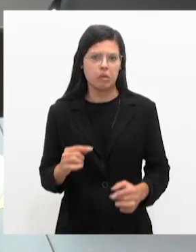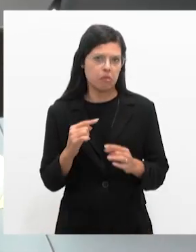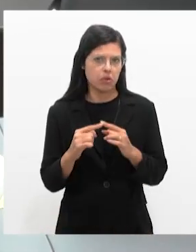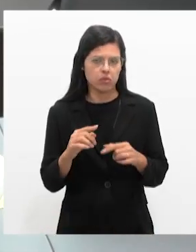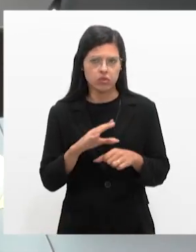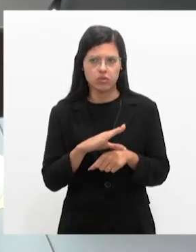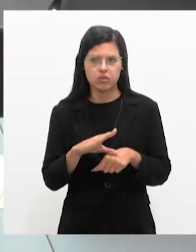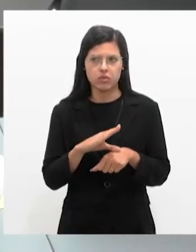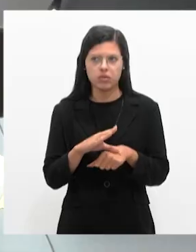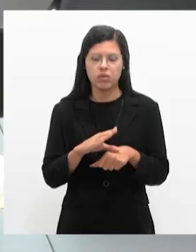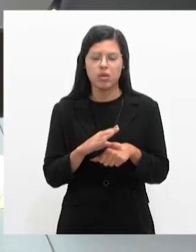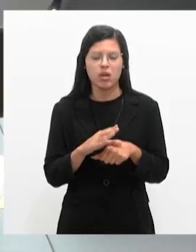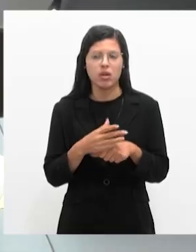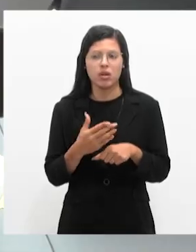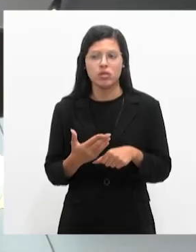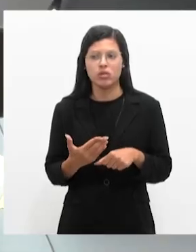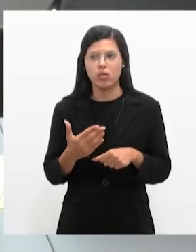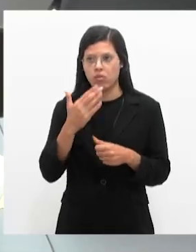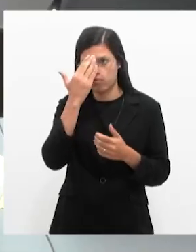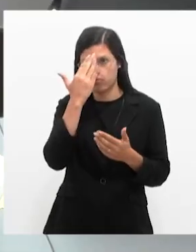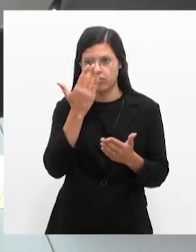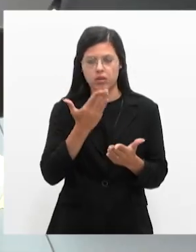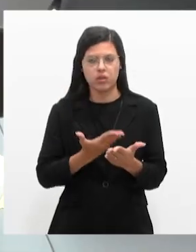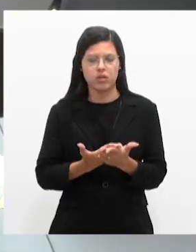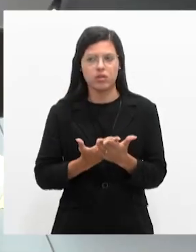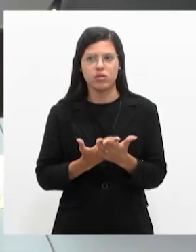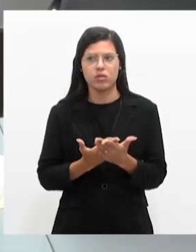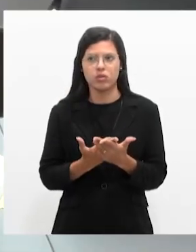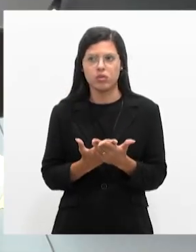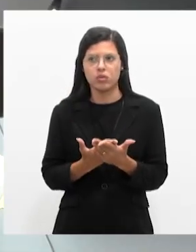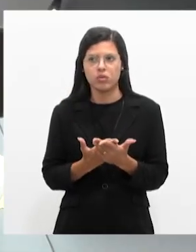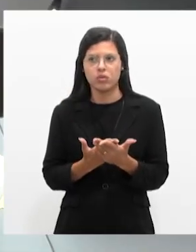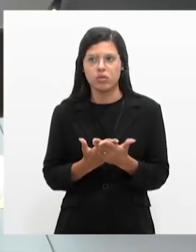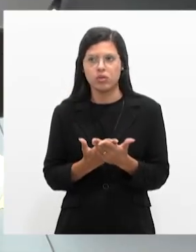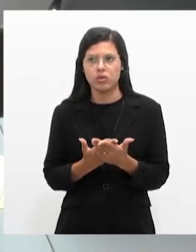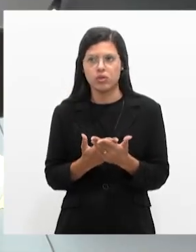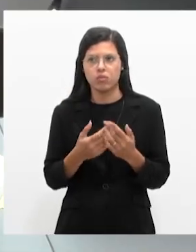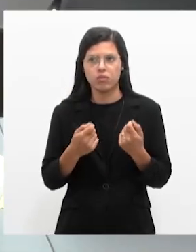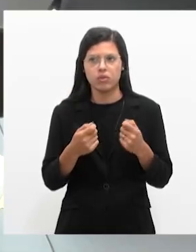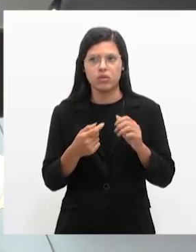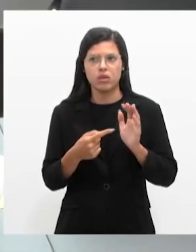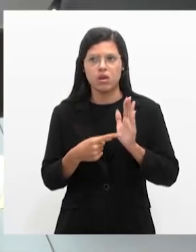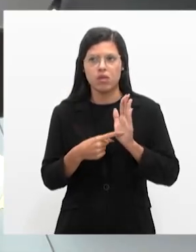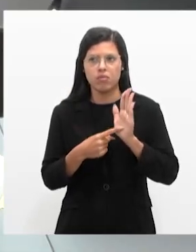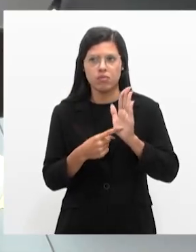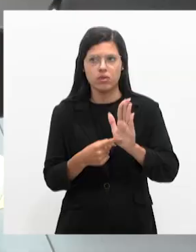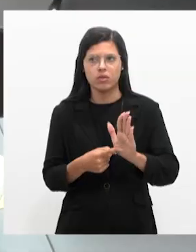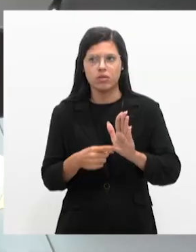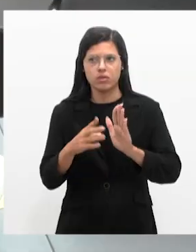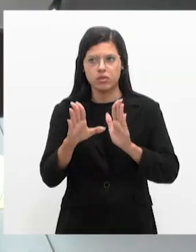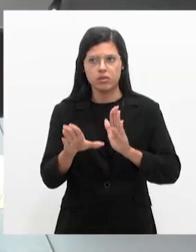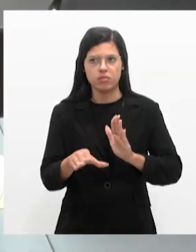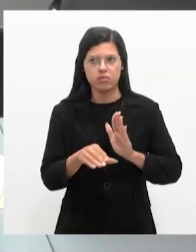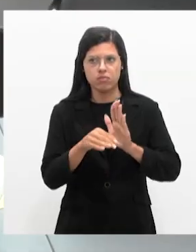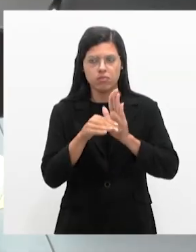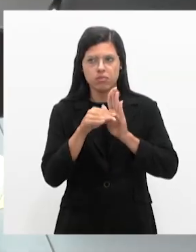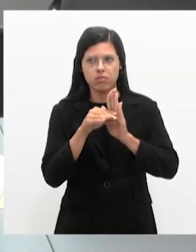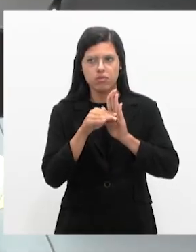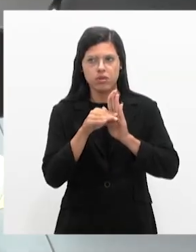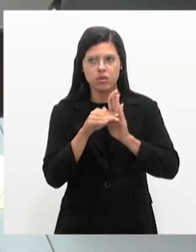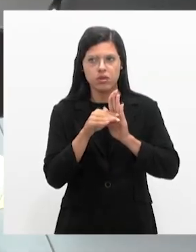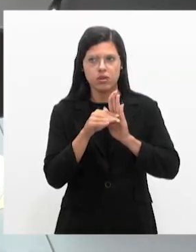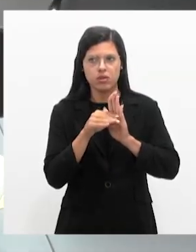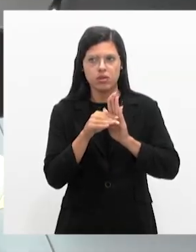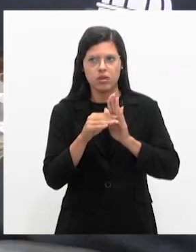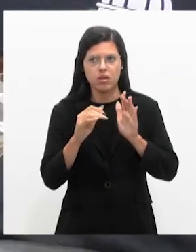mas eu acho que teria que apresentar emendas, né? Se me permite